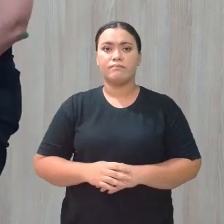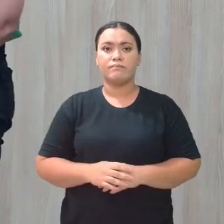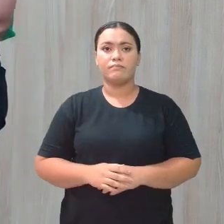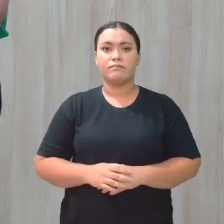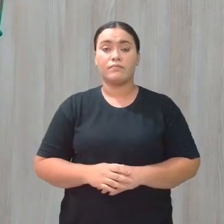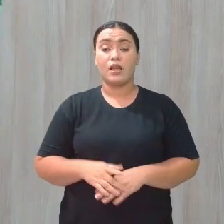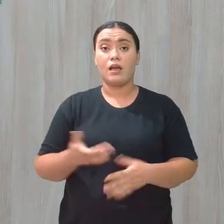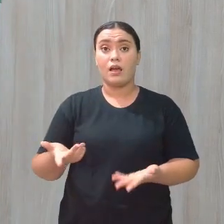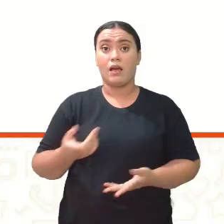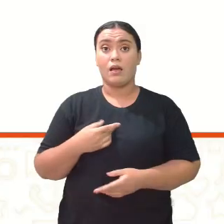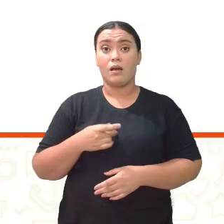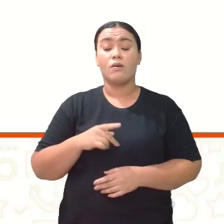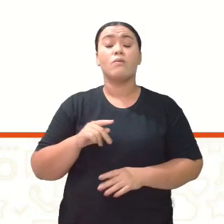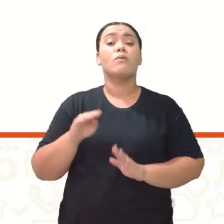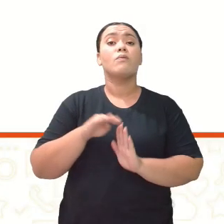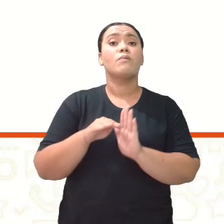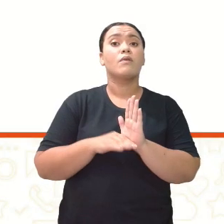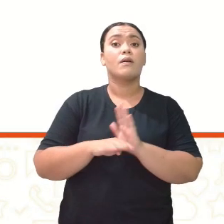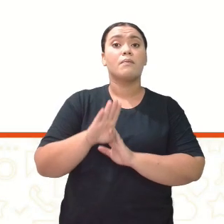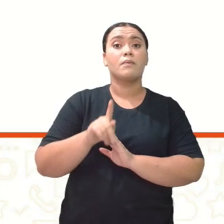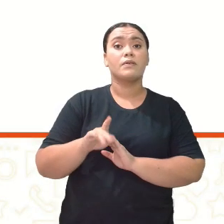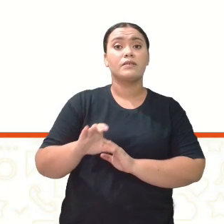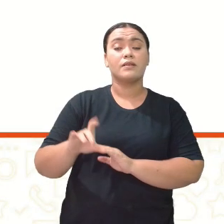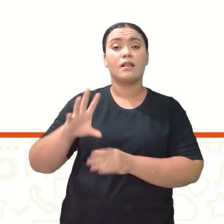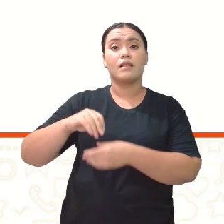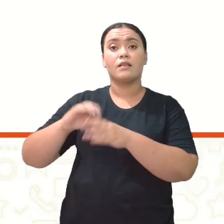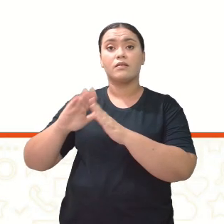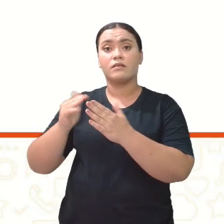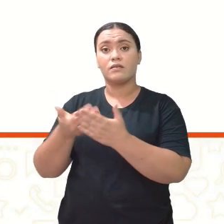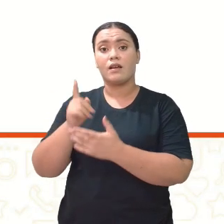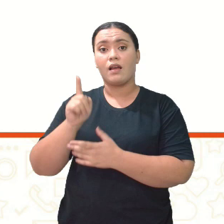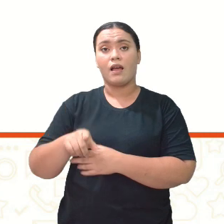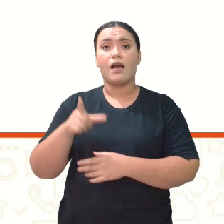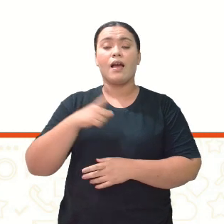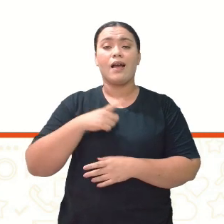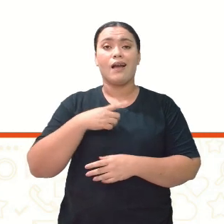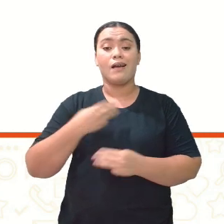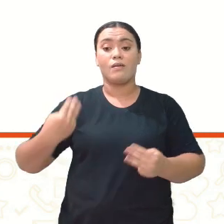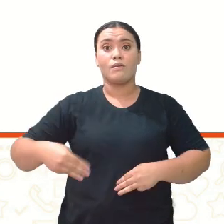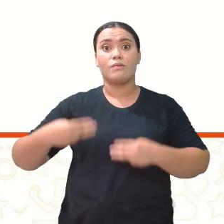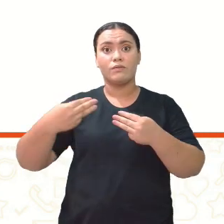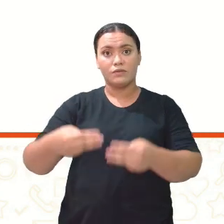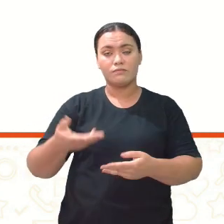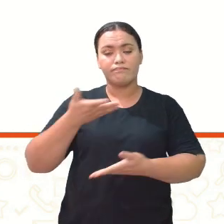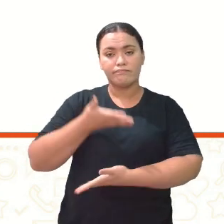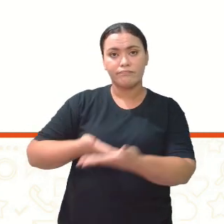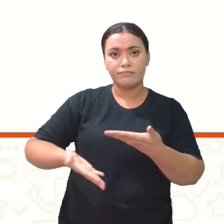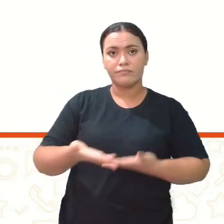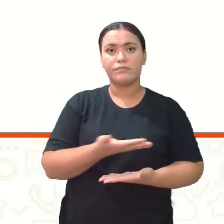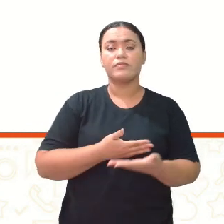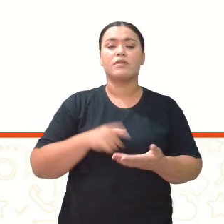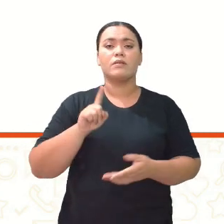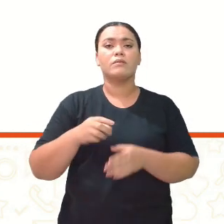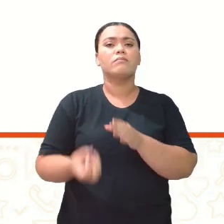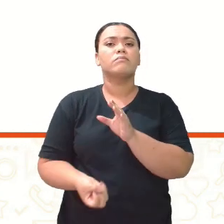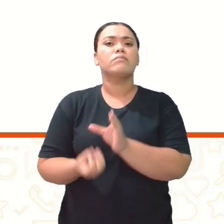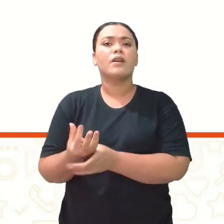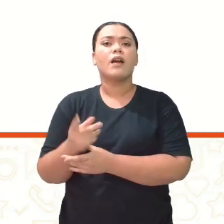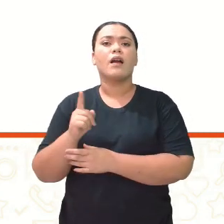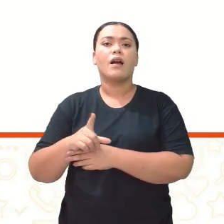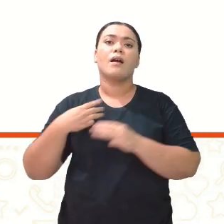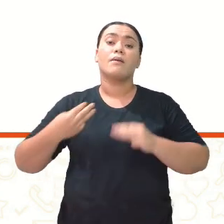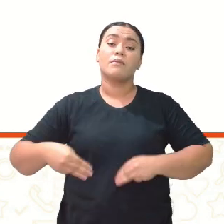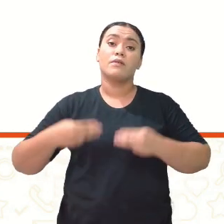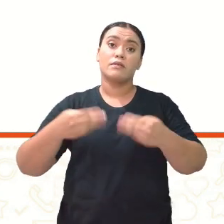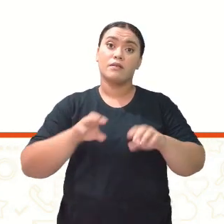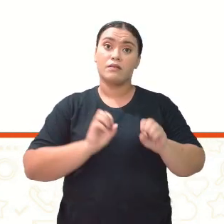O programa BPC da escola é fruto de uma ação interministerial que, na sua gênese, envolveu os Ministérios